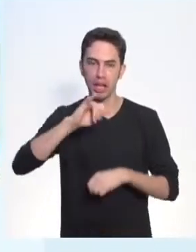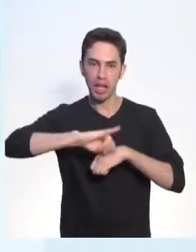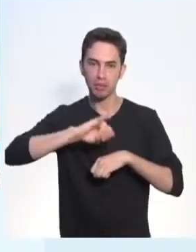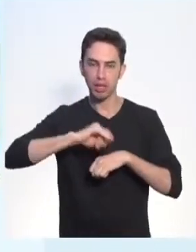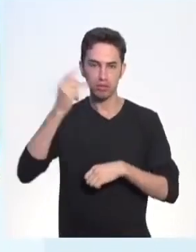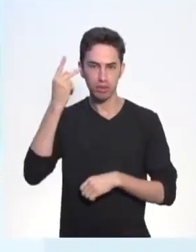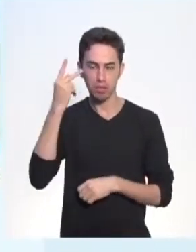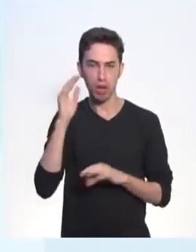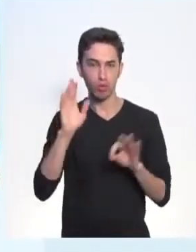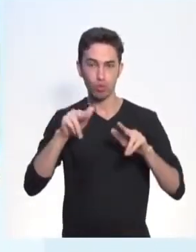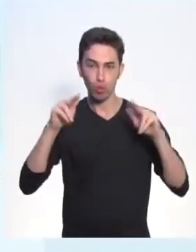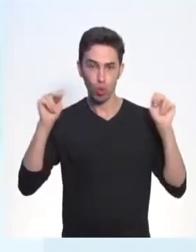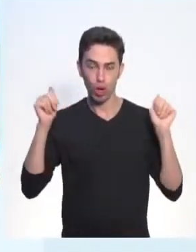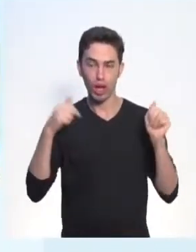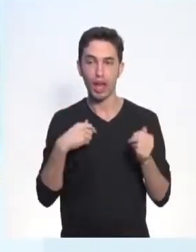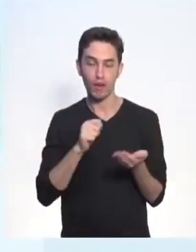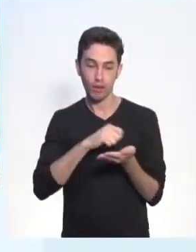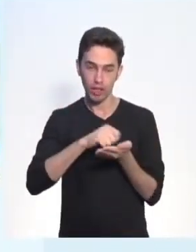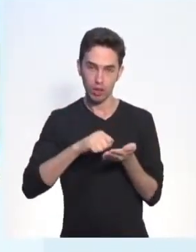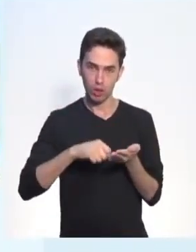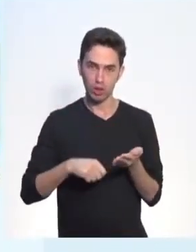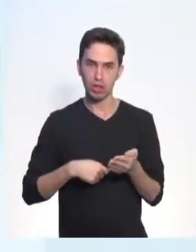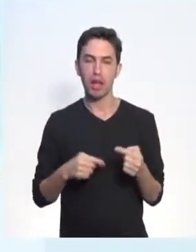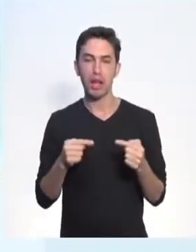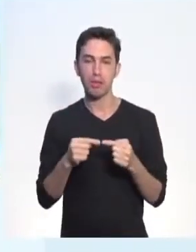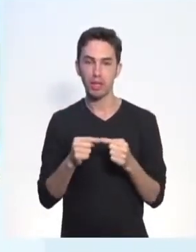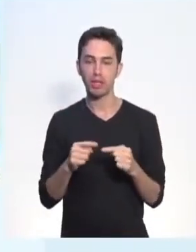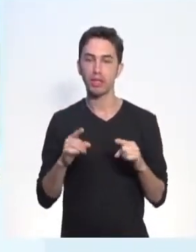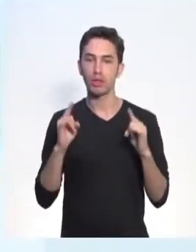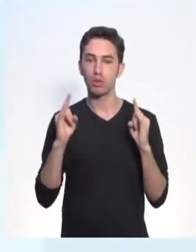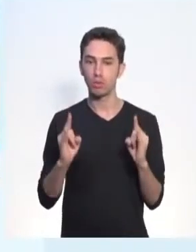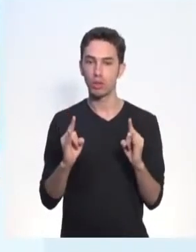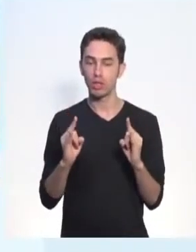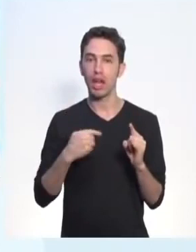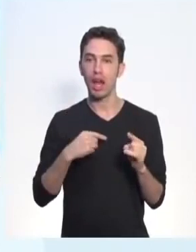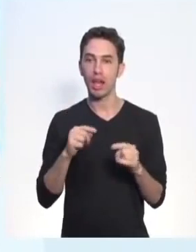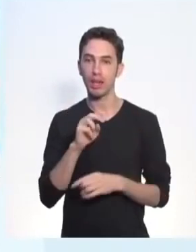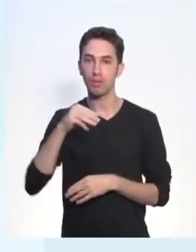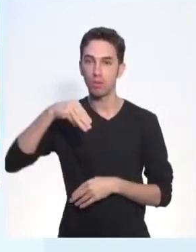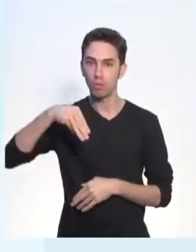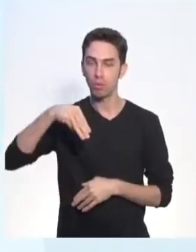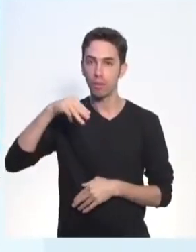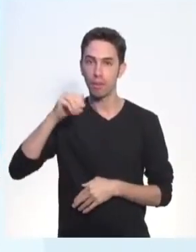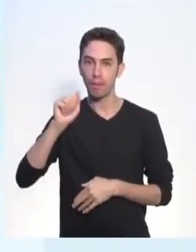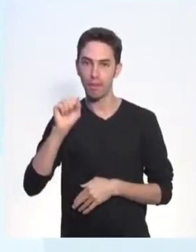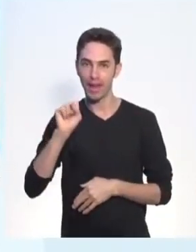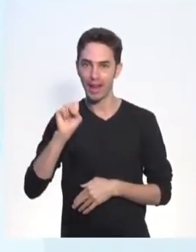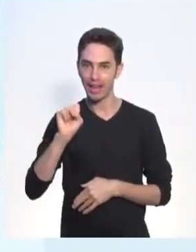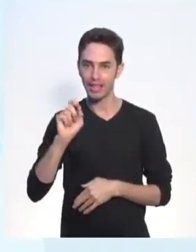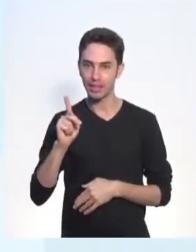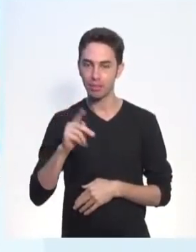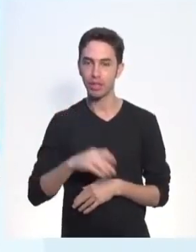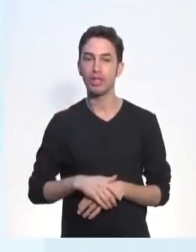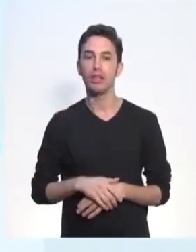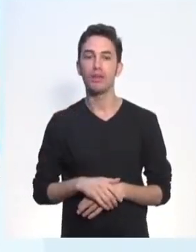até umas anotações aqui. Então, o MASP é o Museu de Arte de São Paulo, Assis